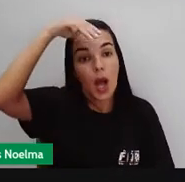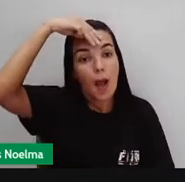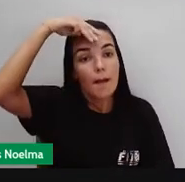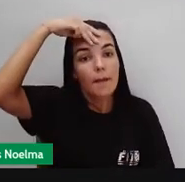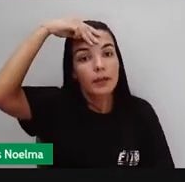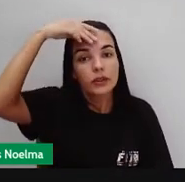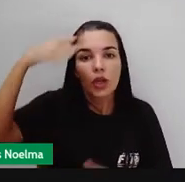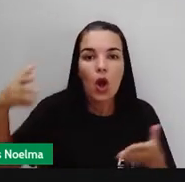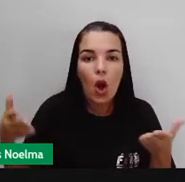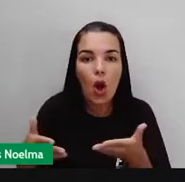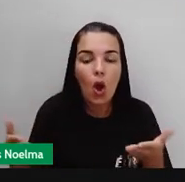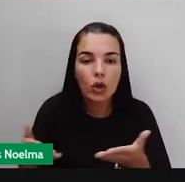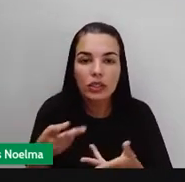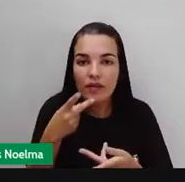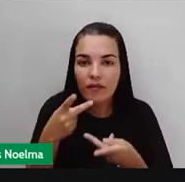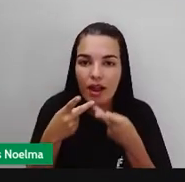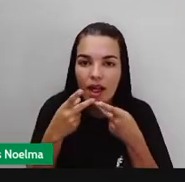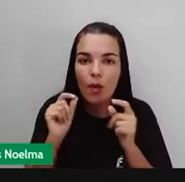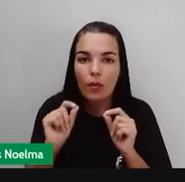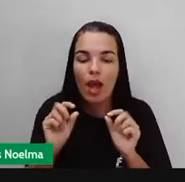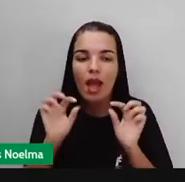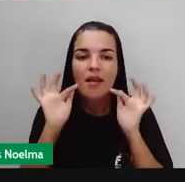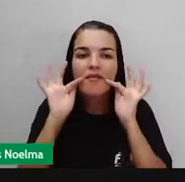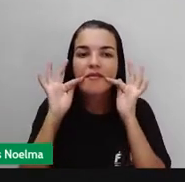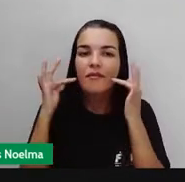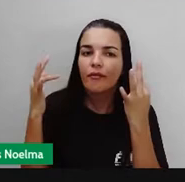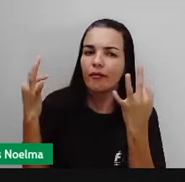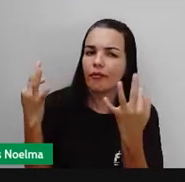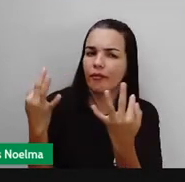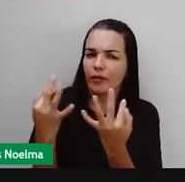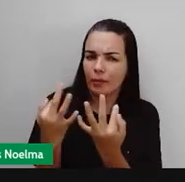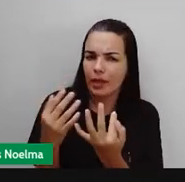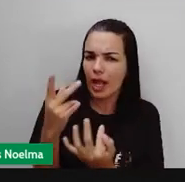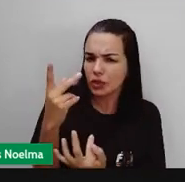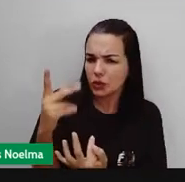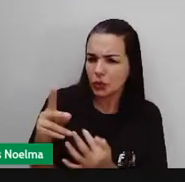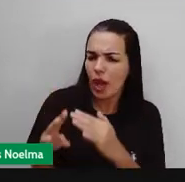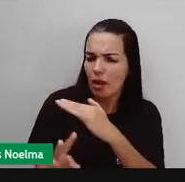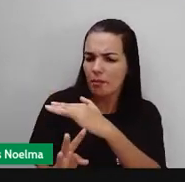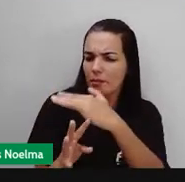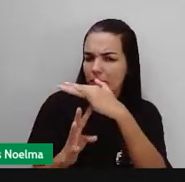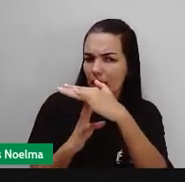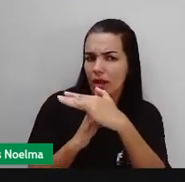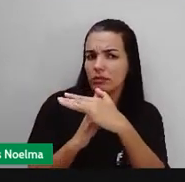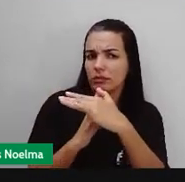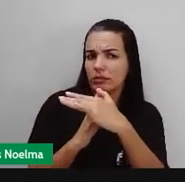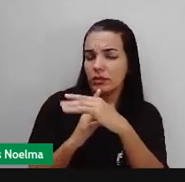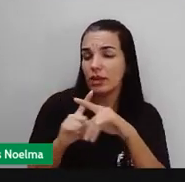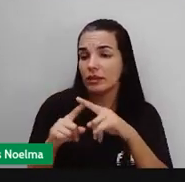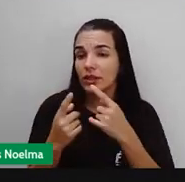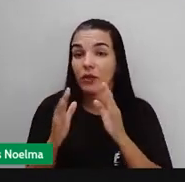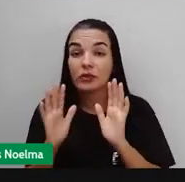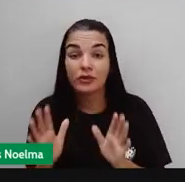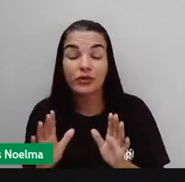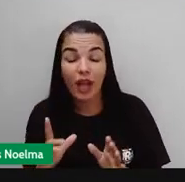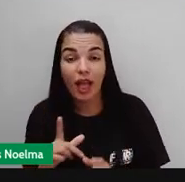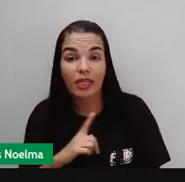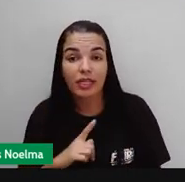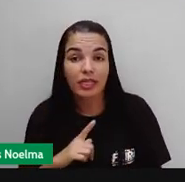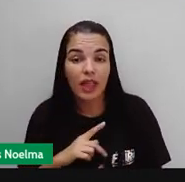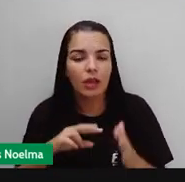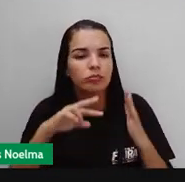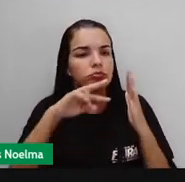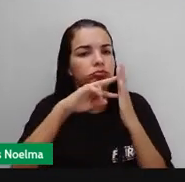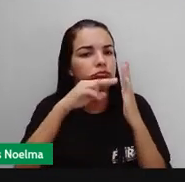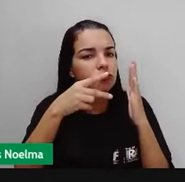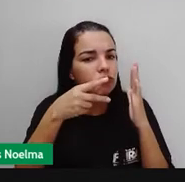e hoje nós falaremos sobre sua família é migrante? Nós já trabalhamos já os conceitos